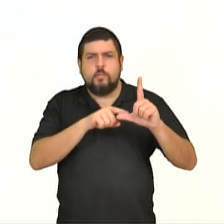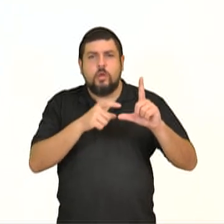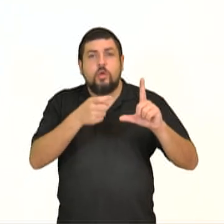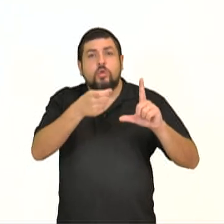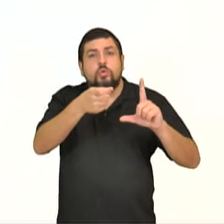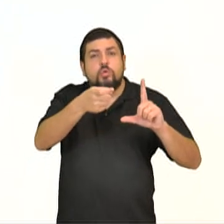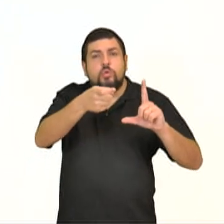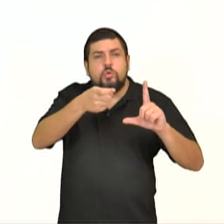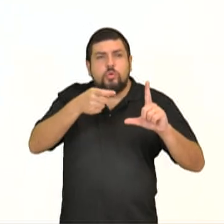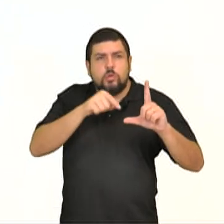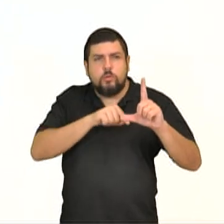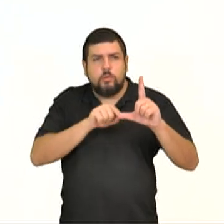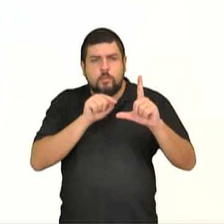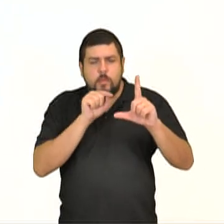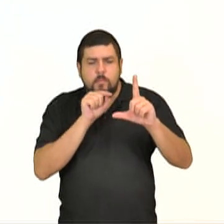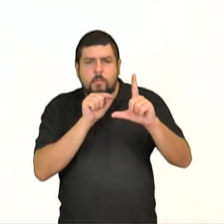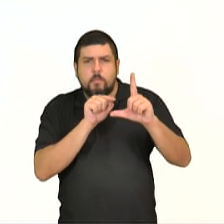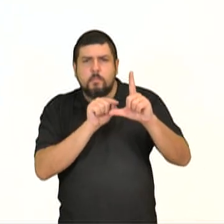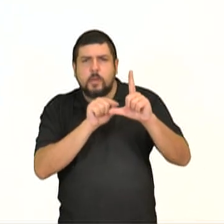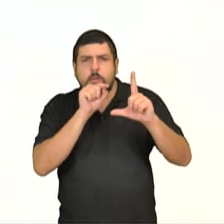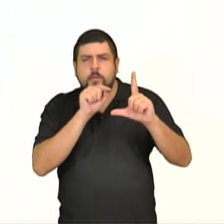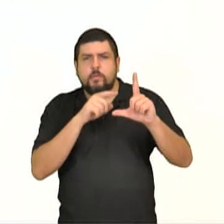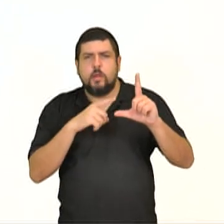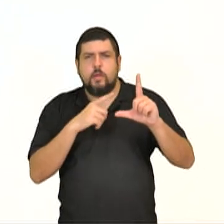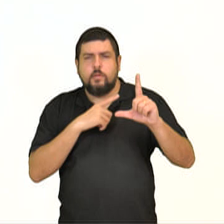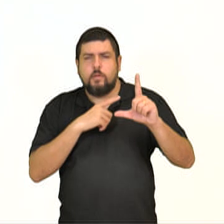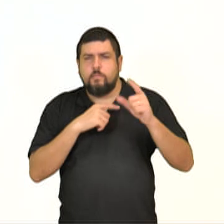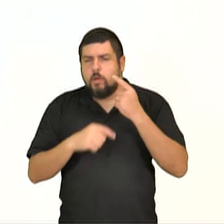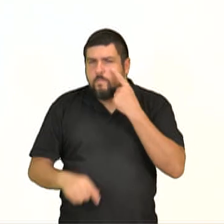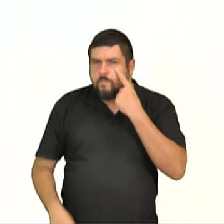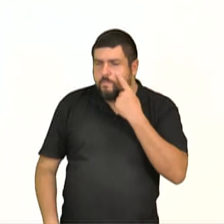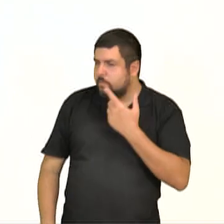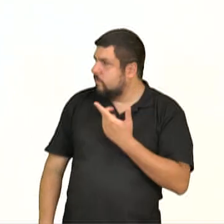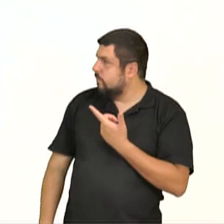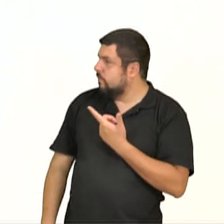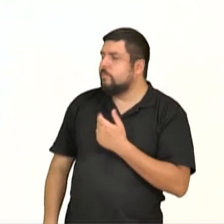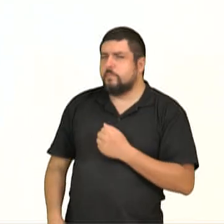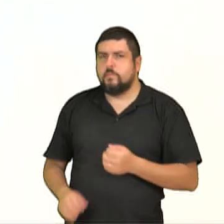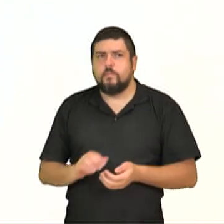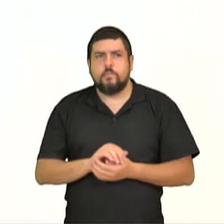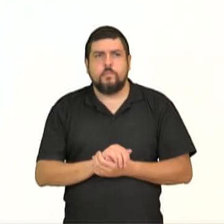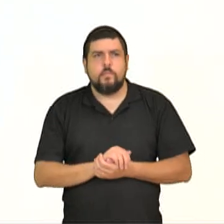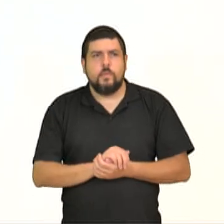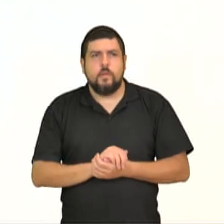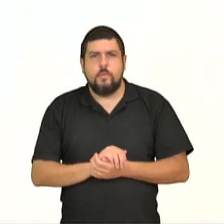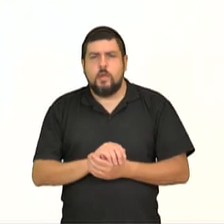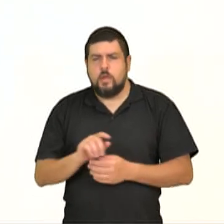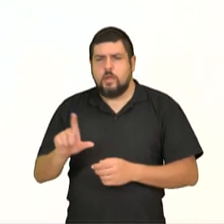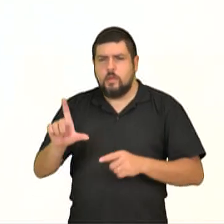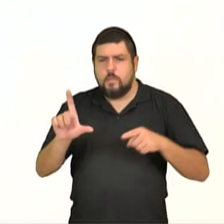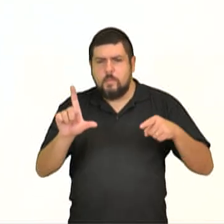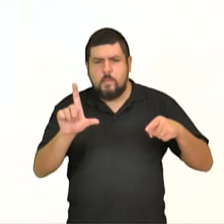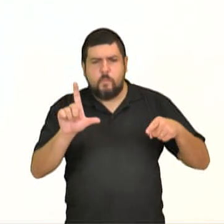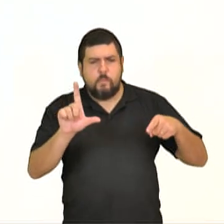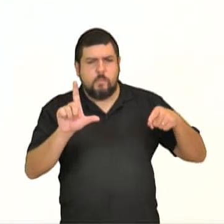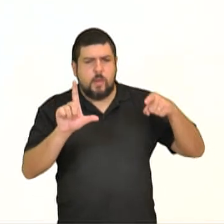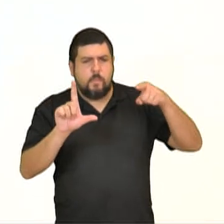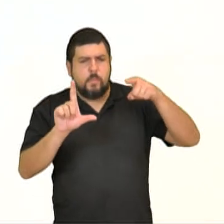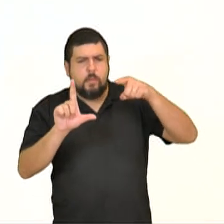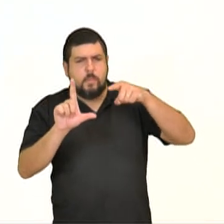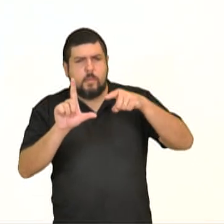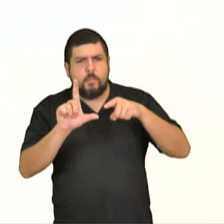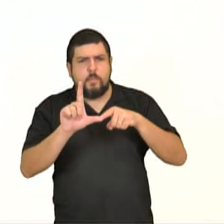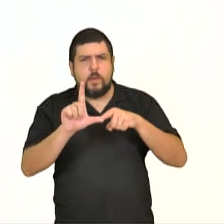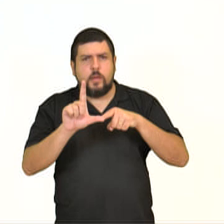x, né? Nós temos lá no eixo x, né? Pensando ali no eixo x. Esse ponto, ela tem ordenada nula, tá? O